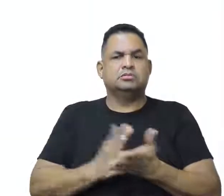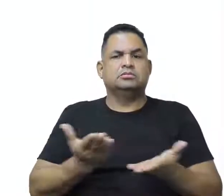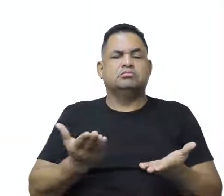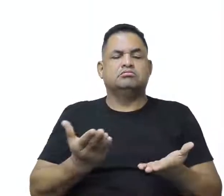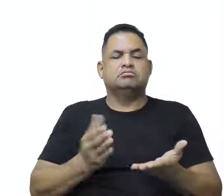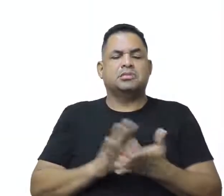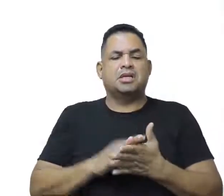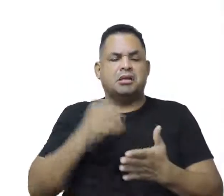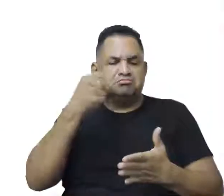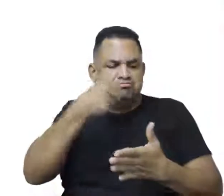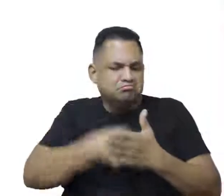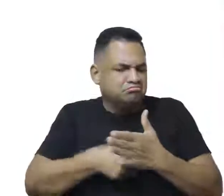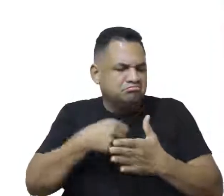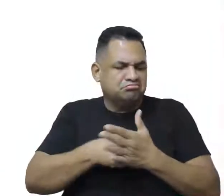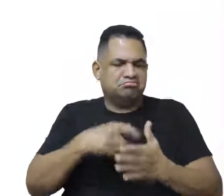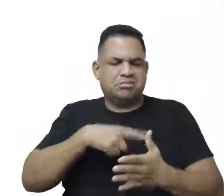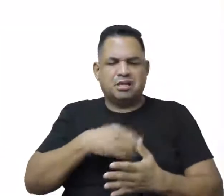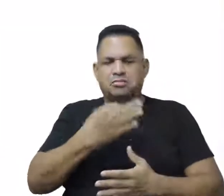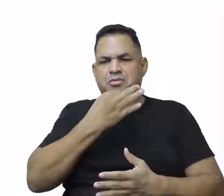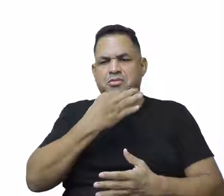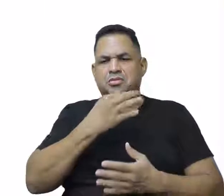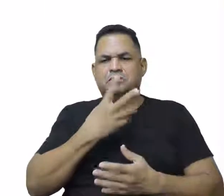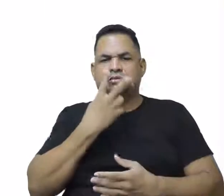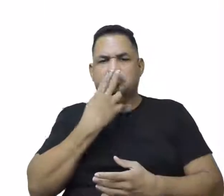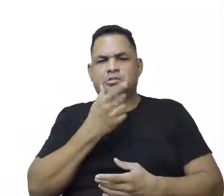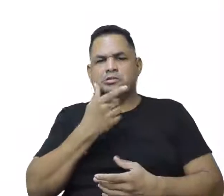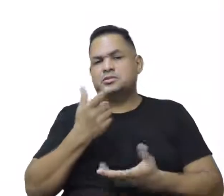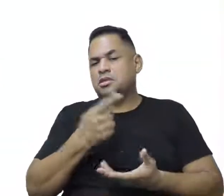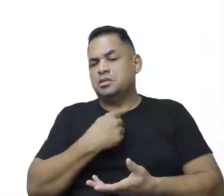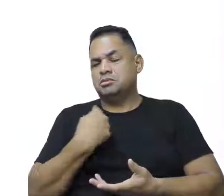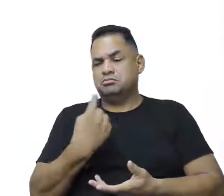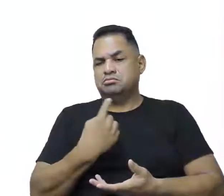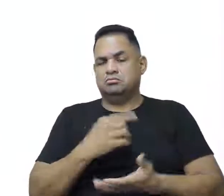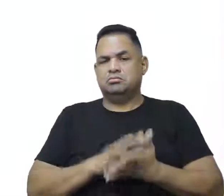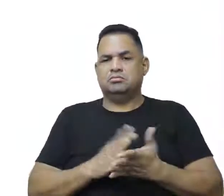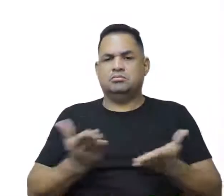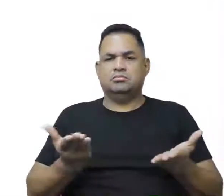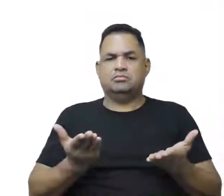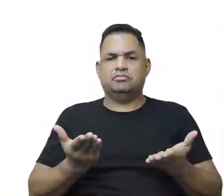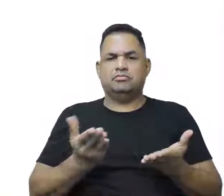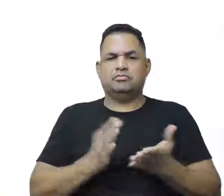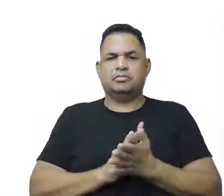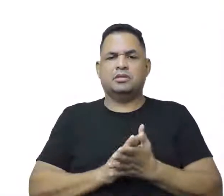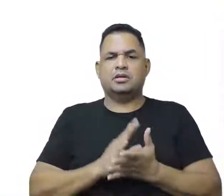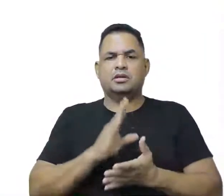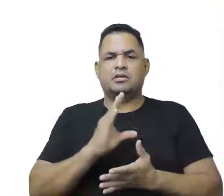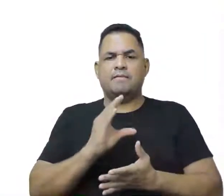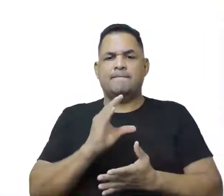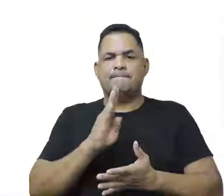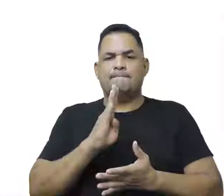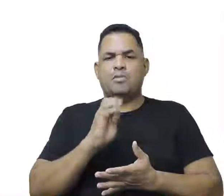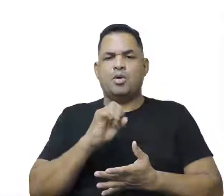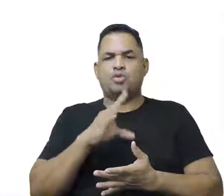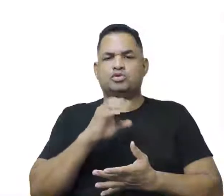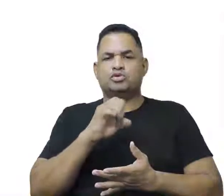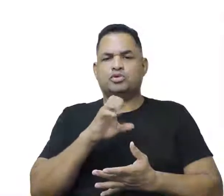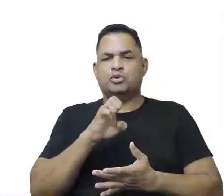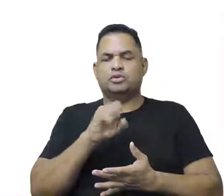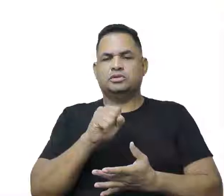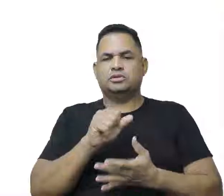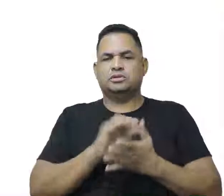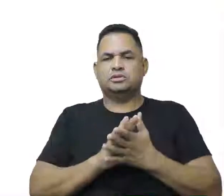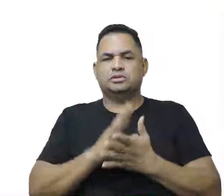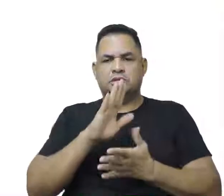quais lutamos, que temos opiniões muito parecidas com as nossas. E esses são os bolsões ideológicos, porque a gente faz